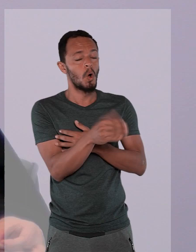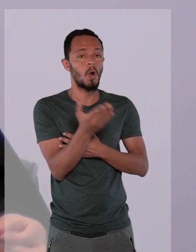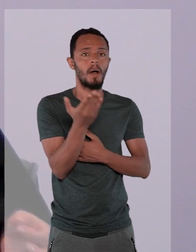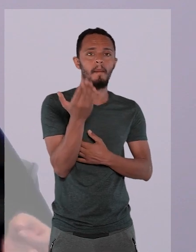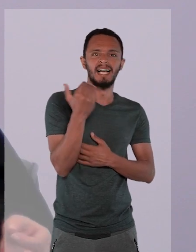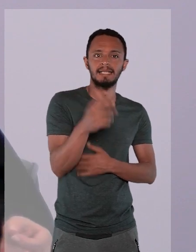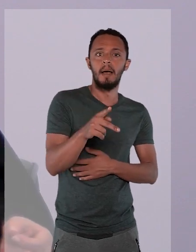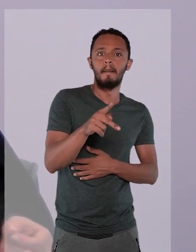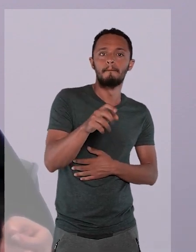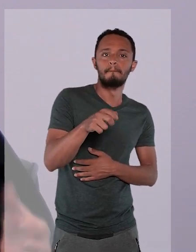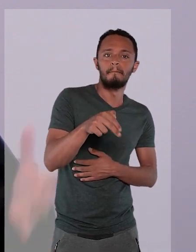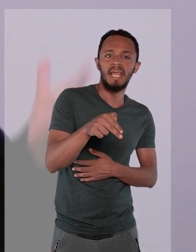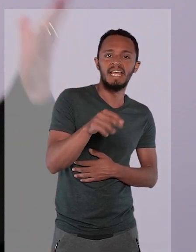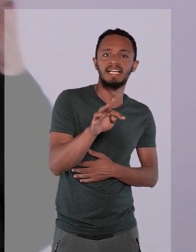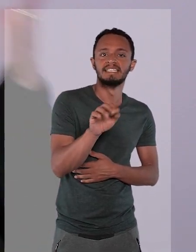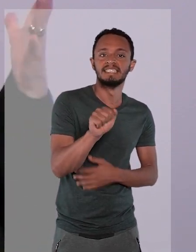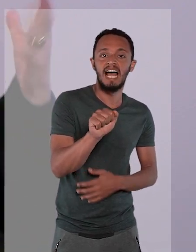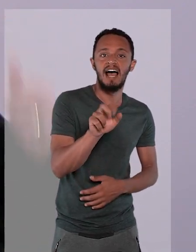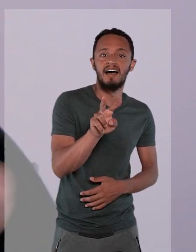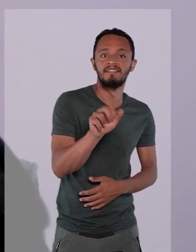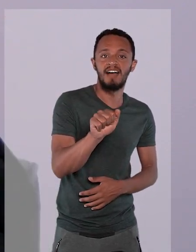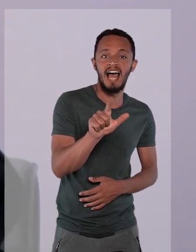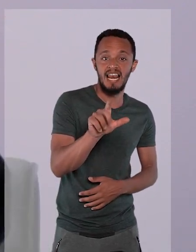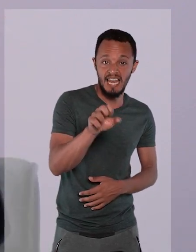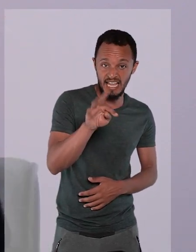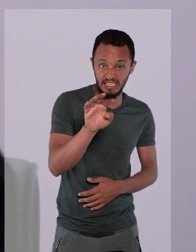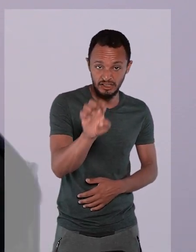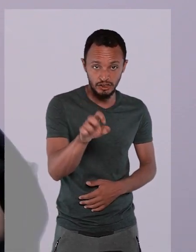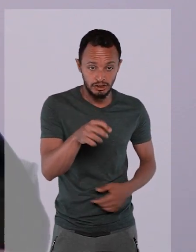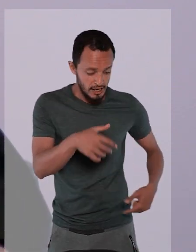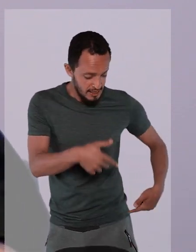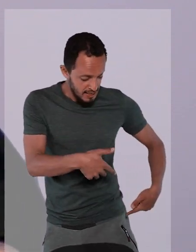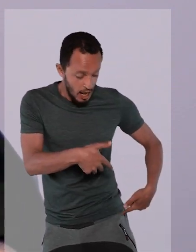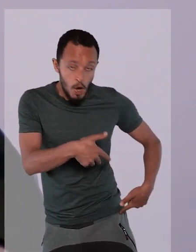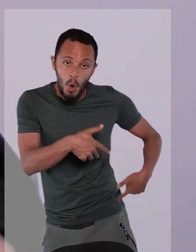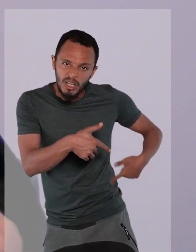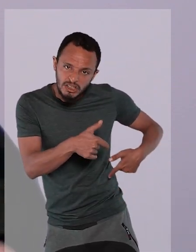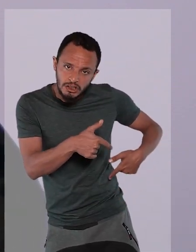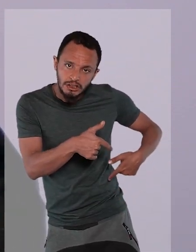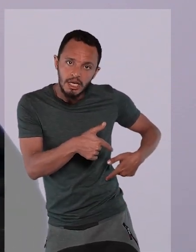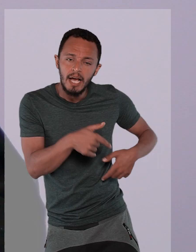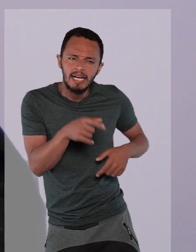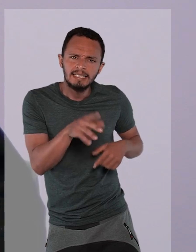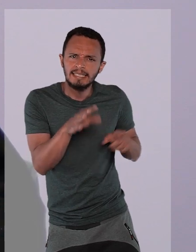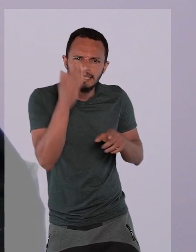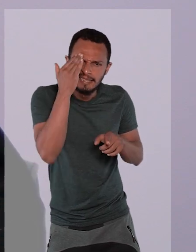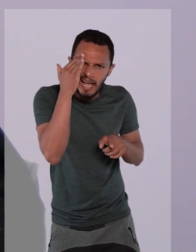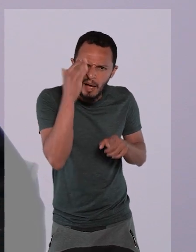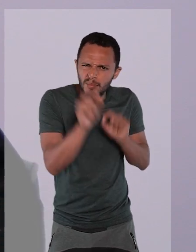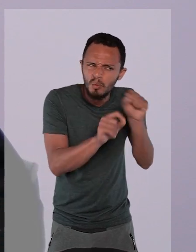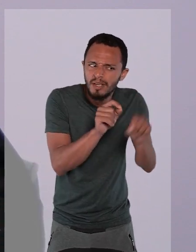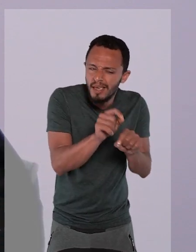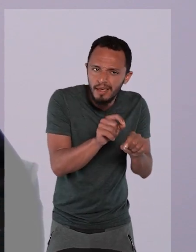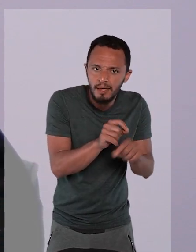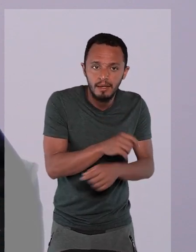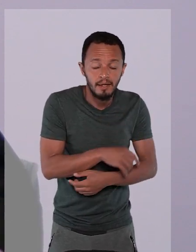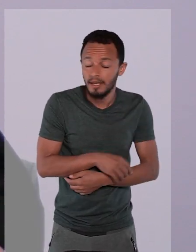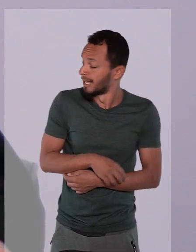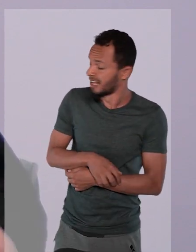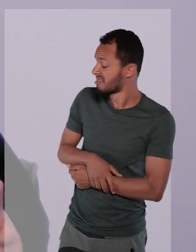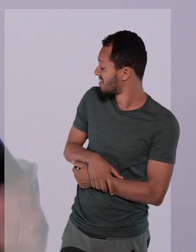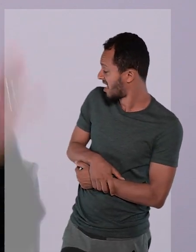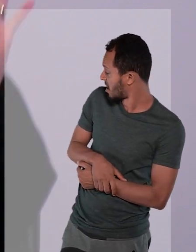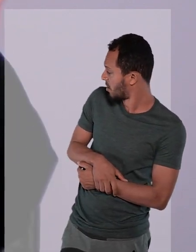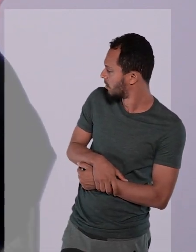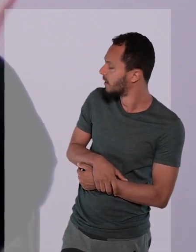vacina pentavalente, que são 5, na coxinha do seu bebê, de que ela era feita? Não. O senhor